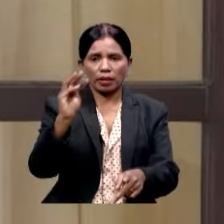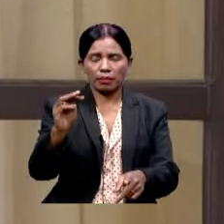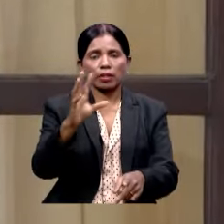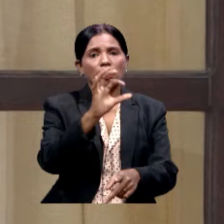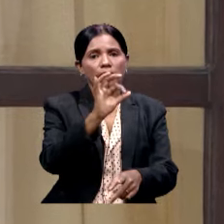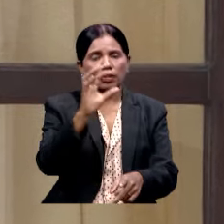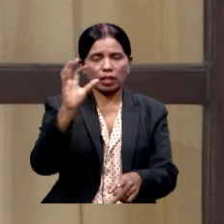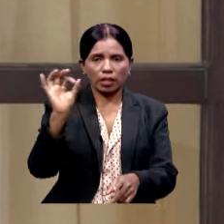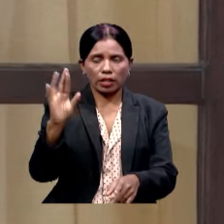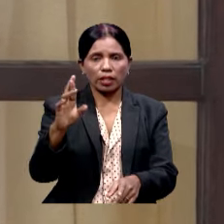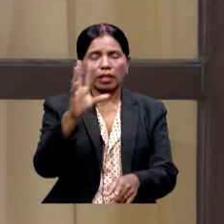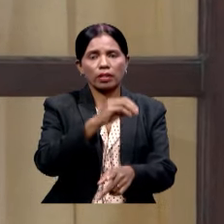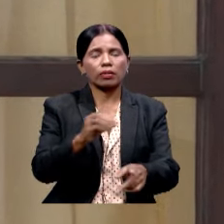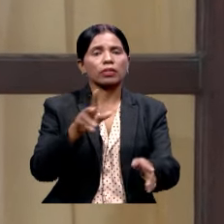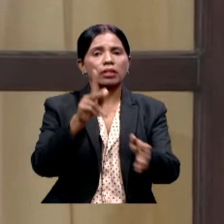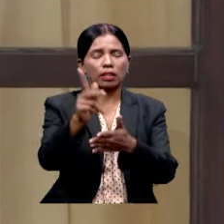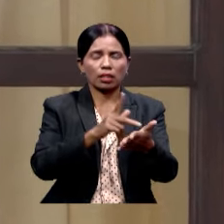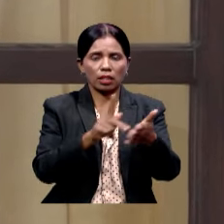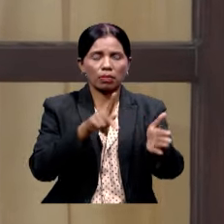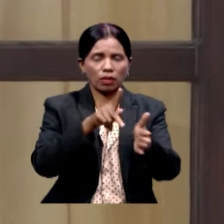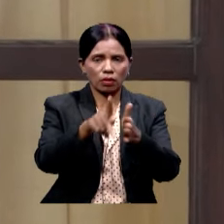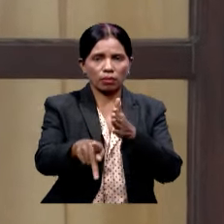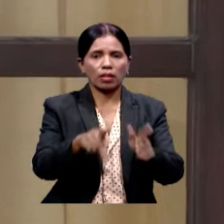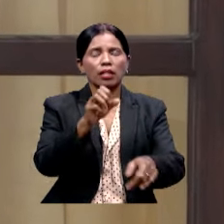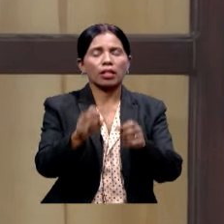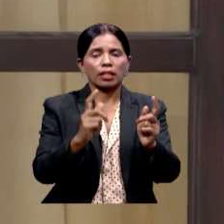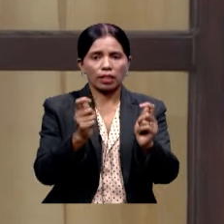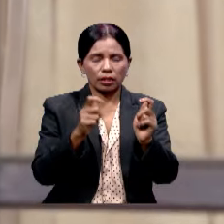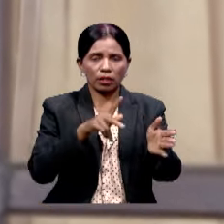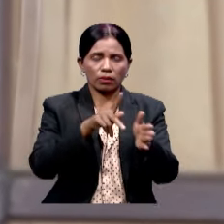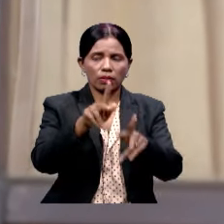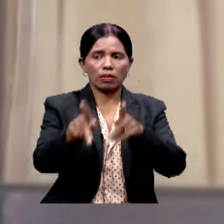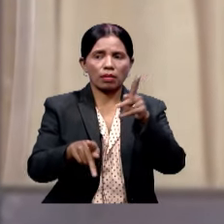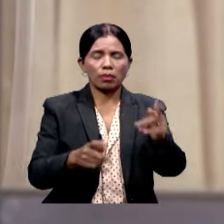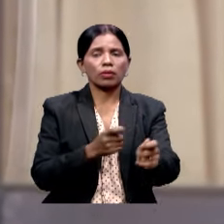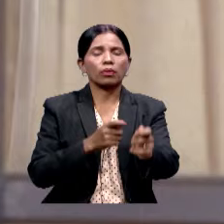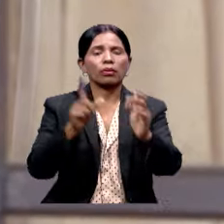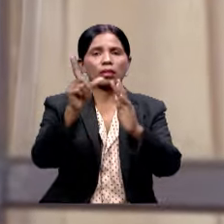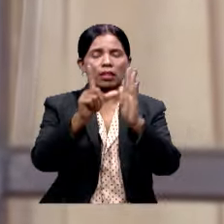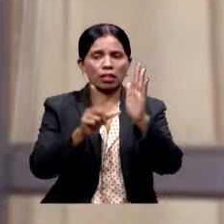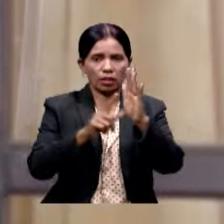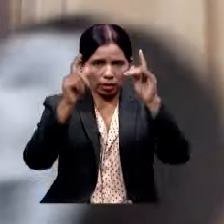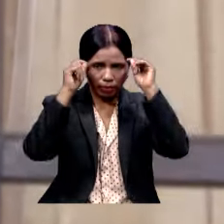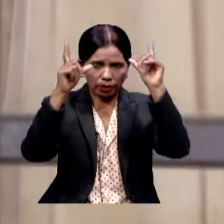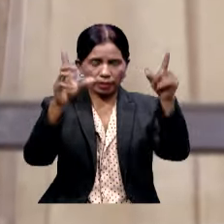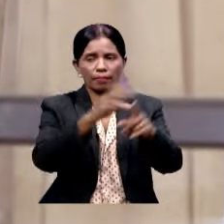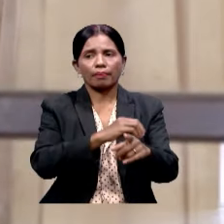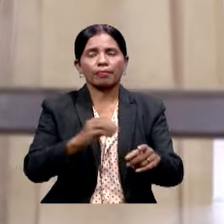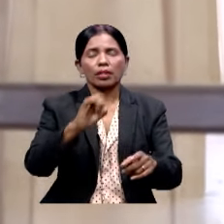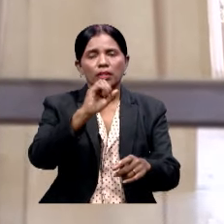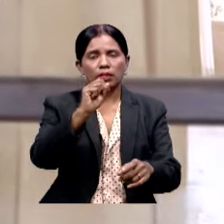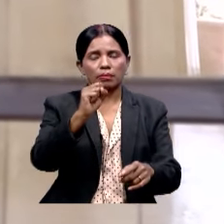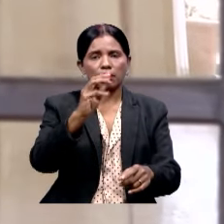FR, husi crime homicídio agravado no tentativa homicídio, tuir Código Penal Timor-Leste. Advogado Ismael